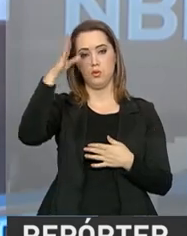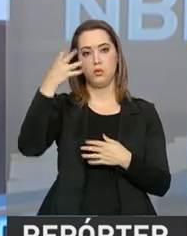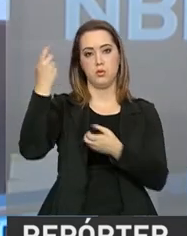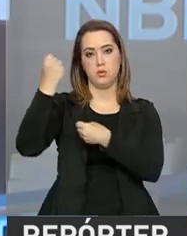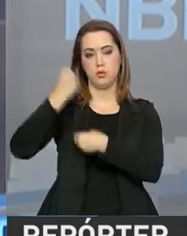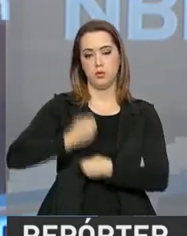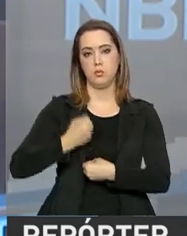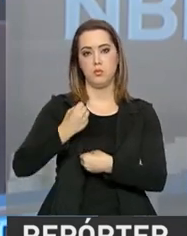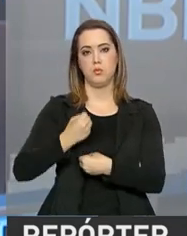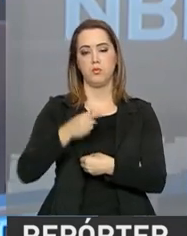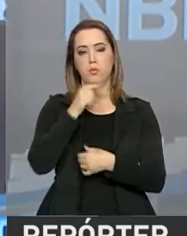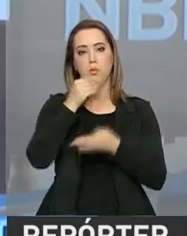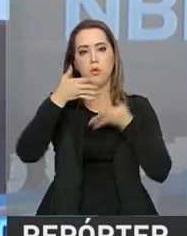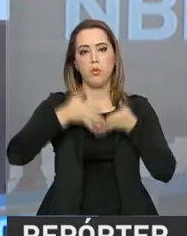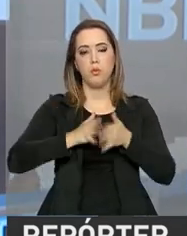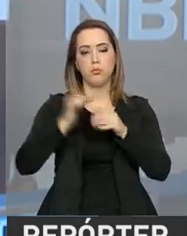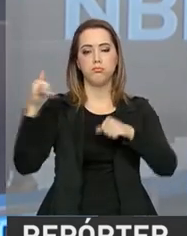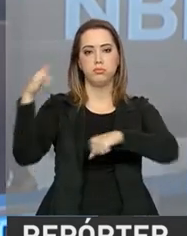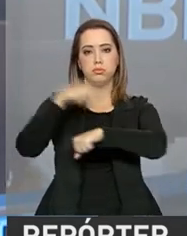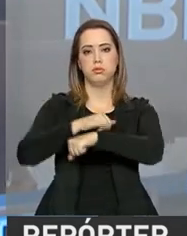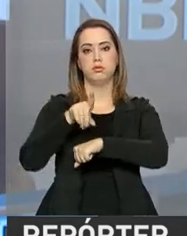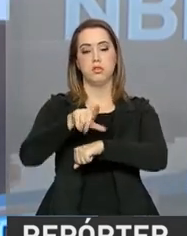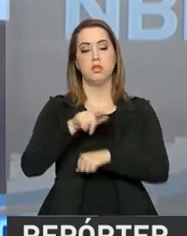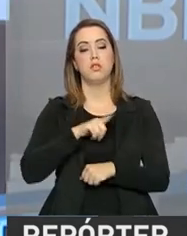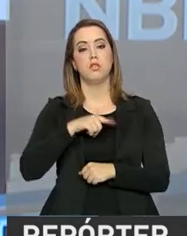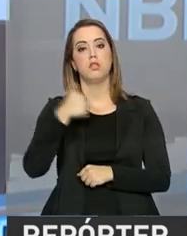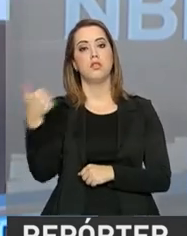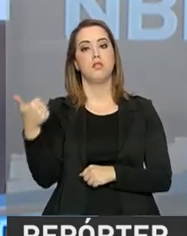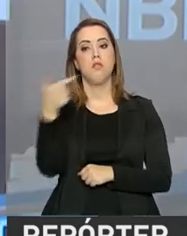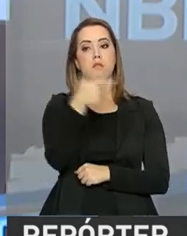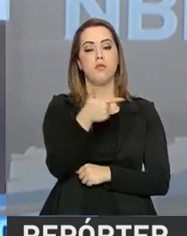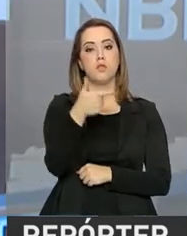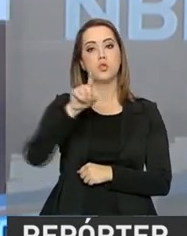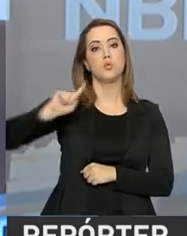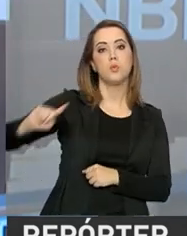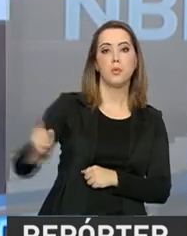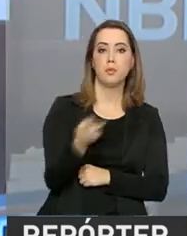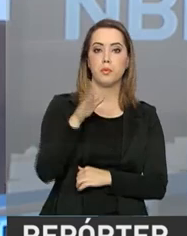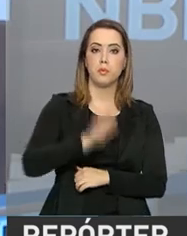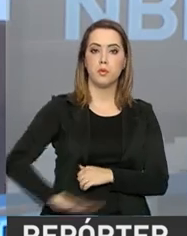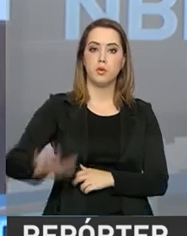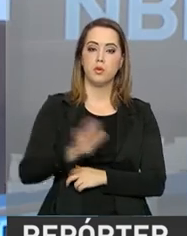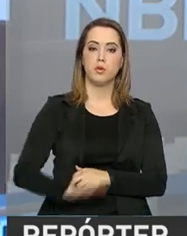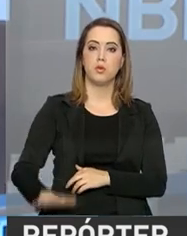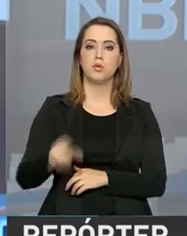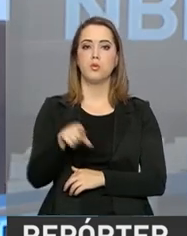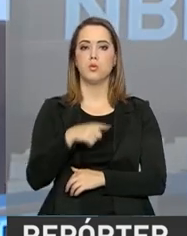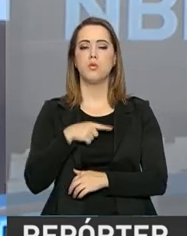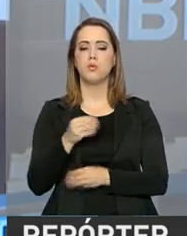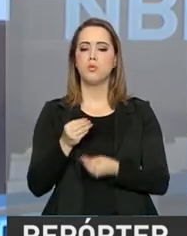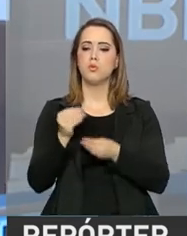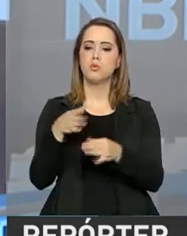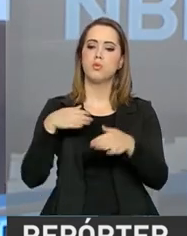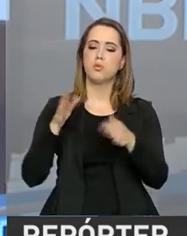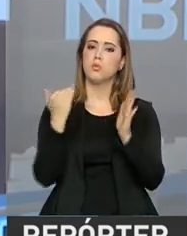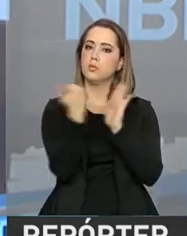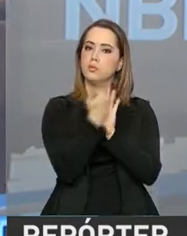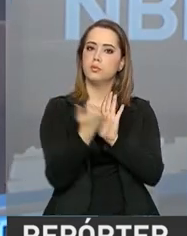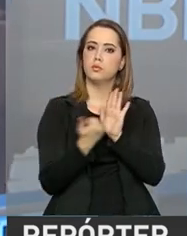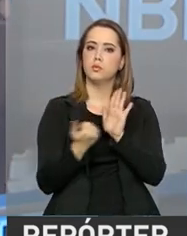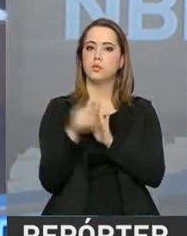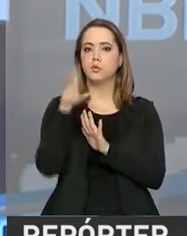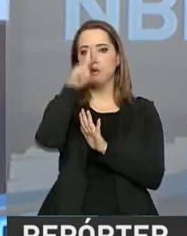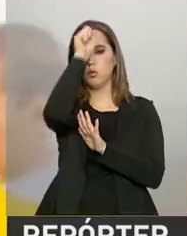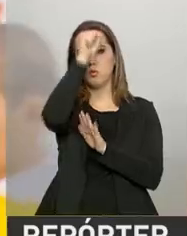mil crianças e adolescentes entre 7 e 17 anos participam do programa Força no Esporte do governo